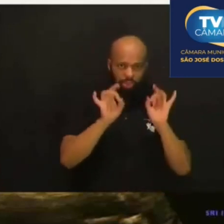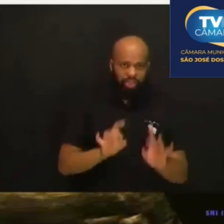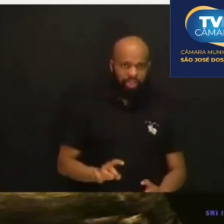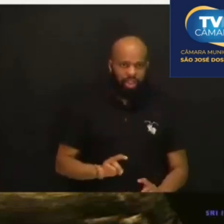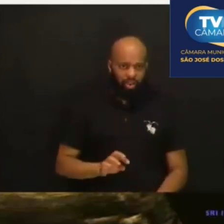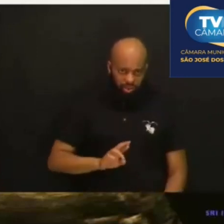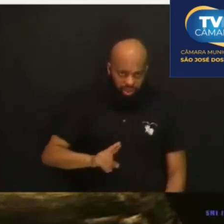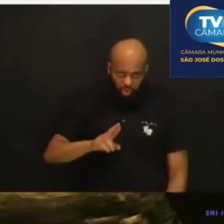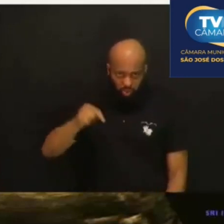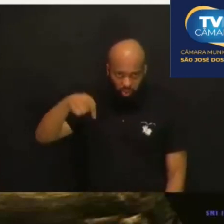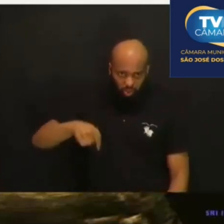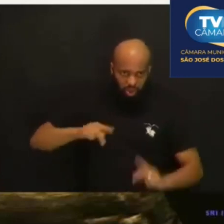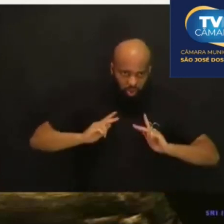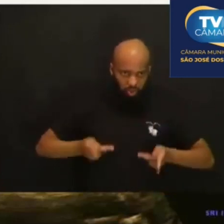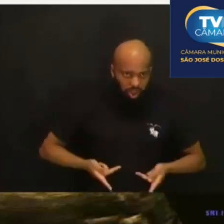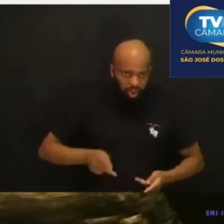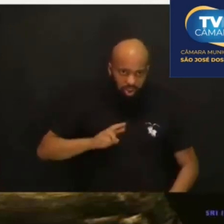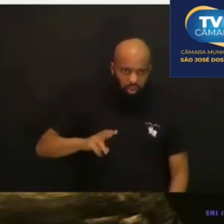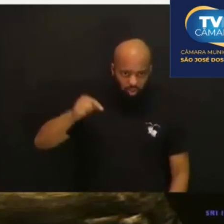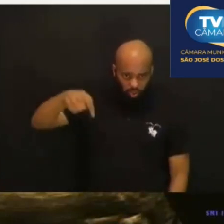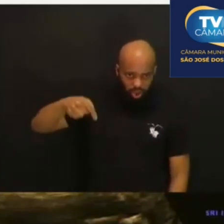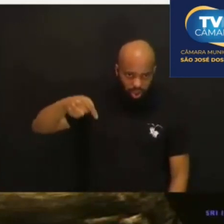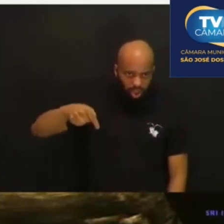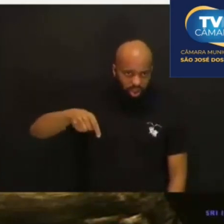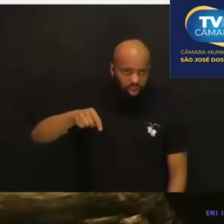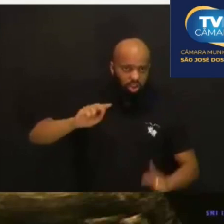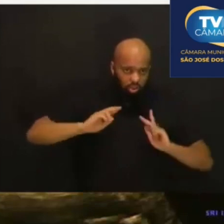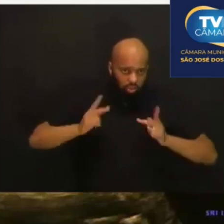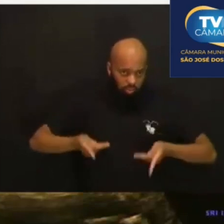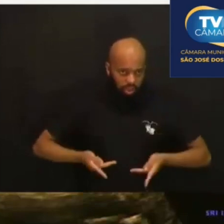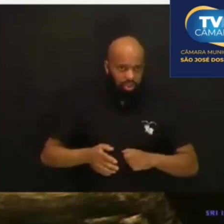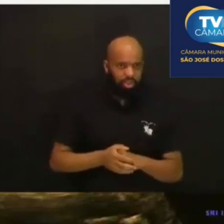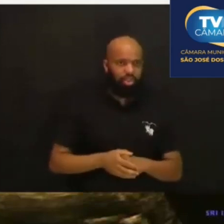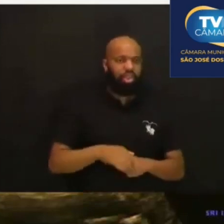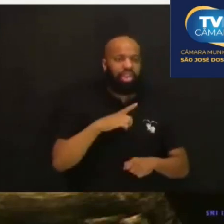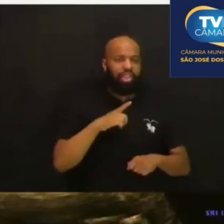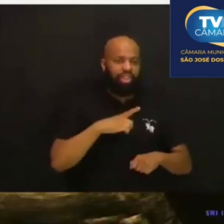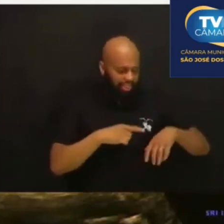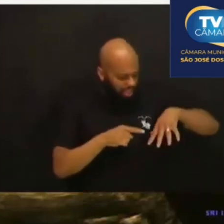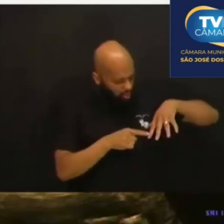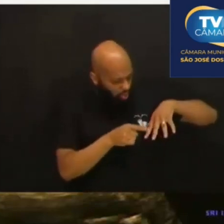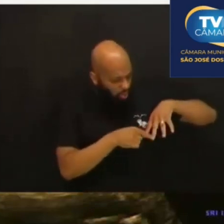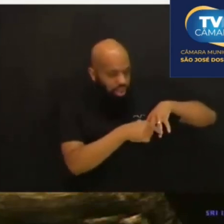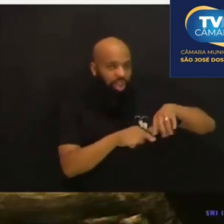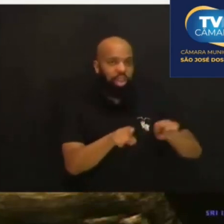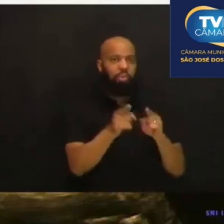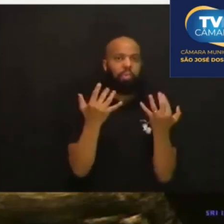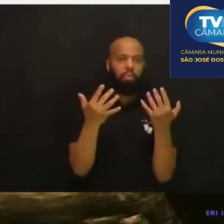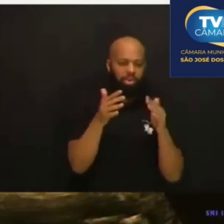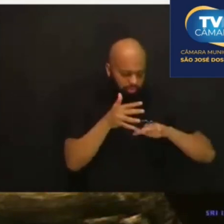humana. Não é um ser humano que vocês estão vendo, ó. Unhas e mãos estão crescendo e há a formação